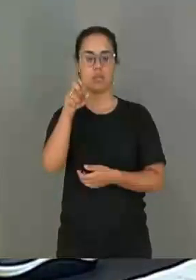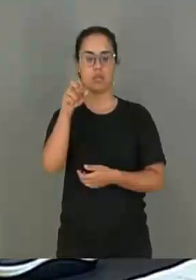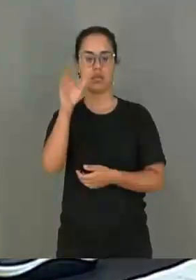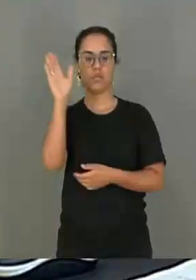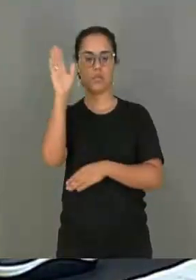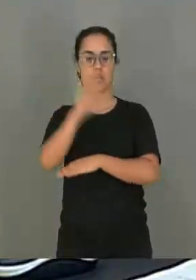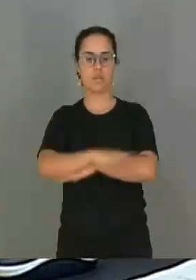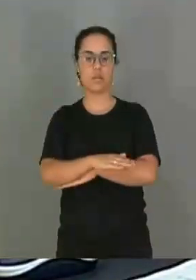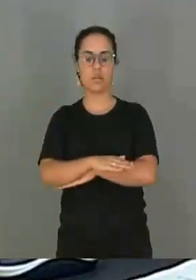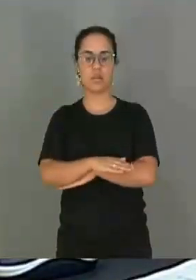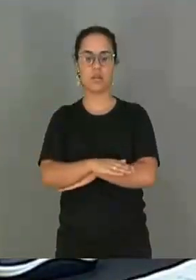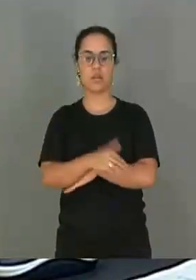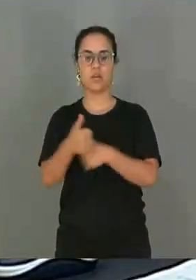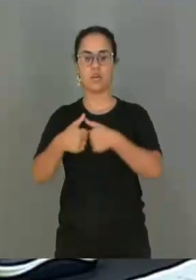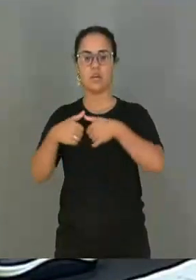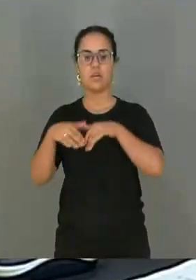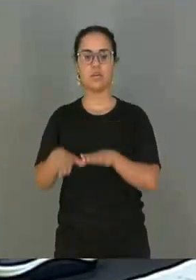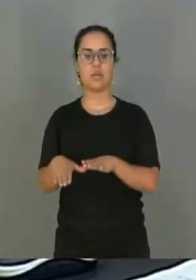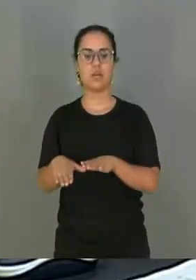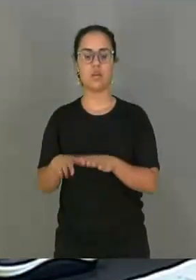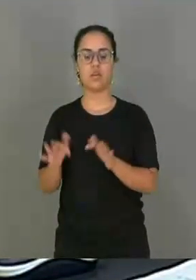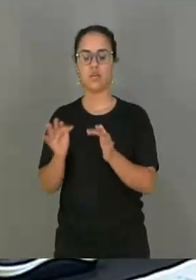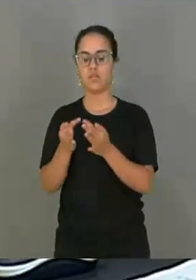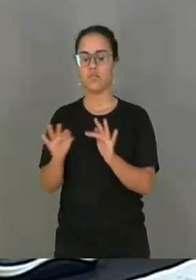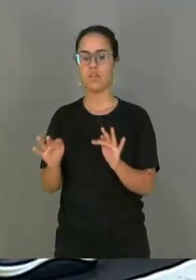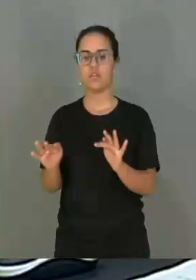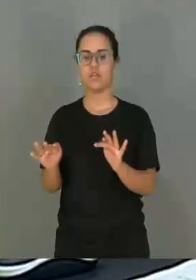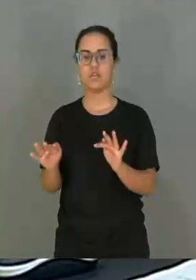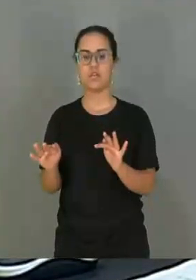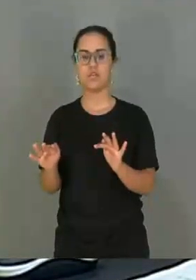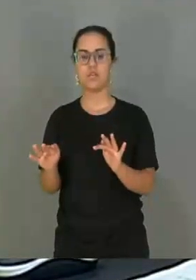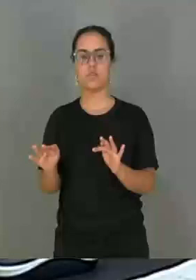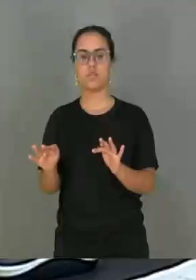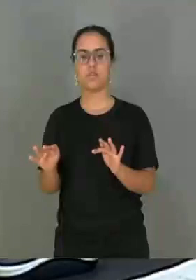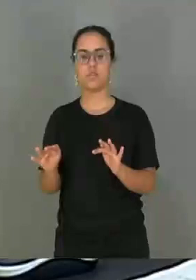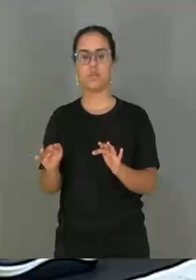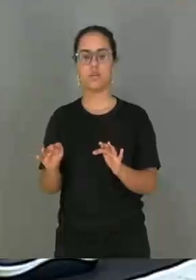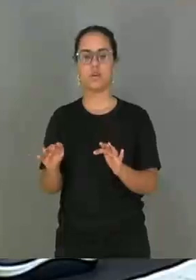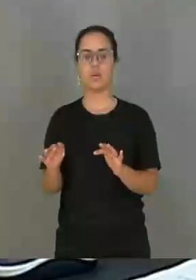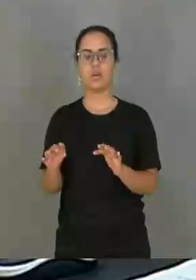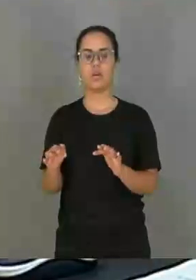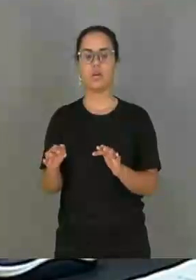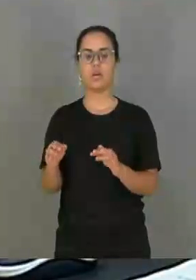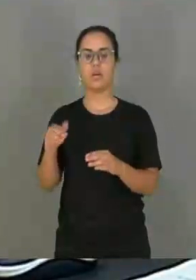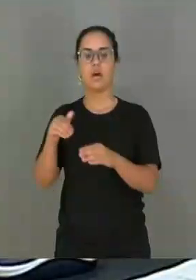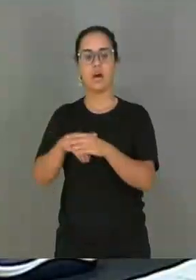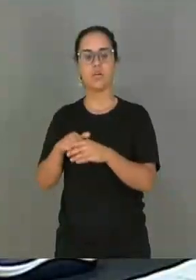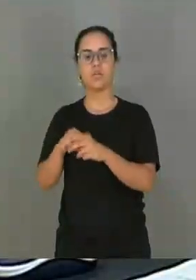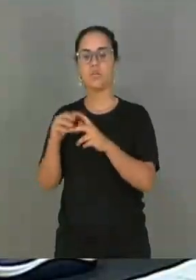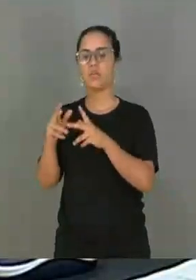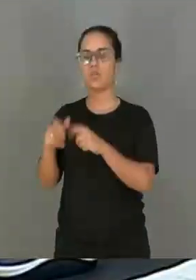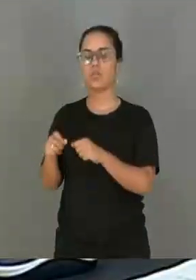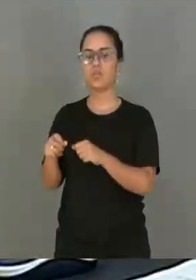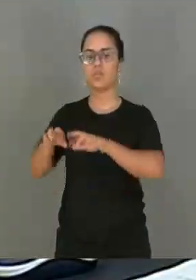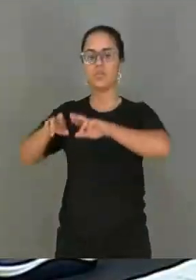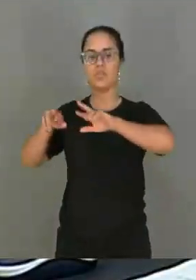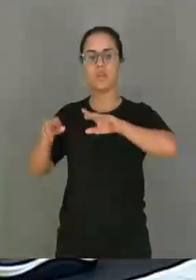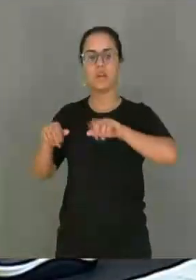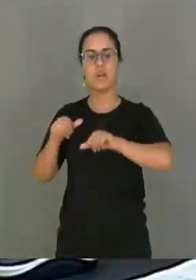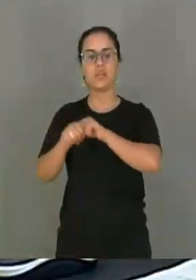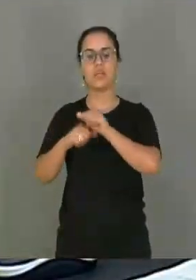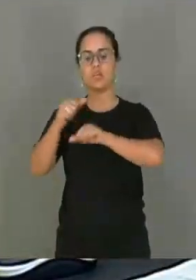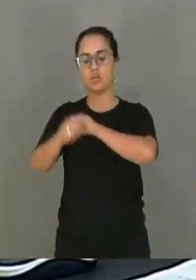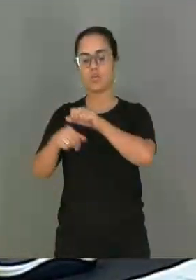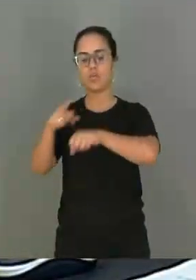tarde estariam já fechadas as urnas e tudo, e uma série de outras situações trazidas, inclusive fora do